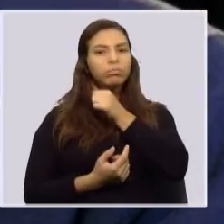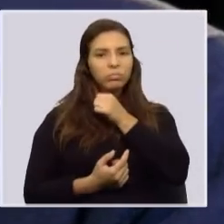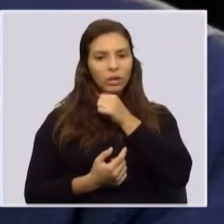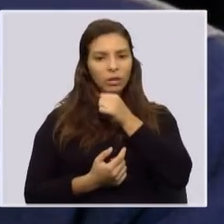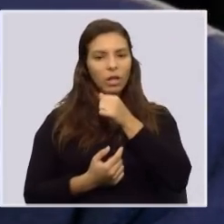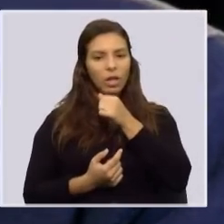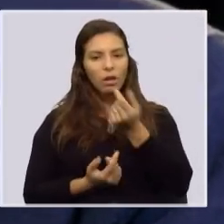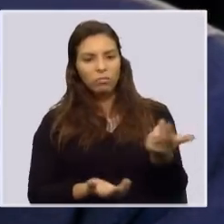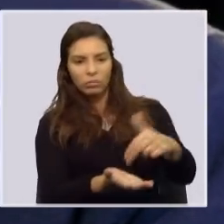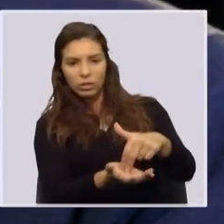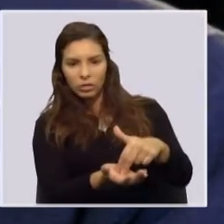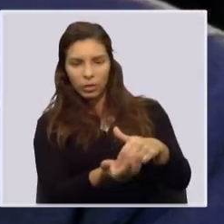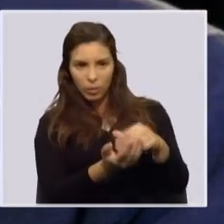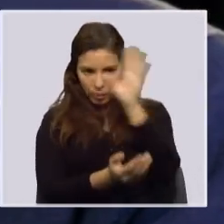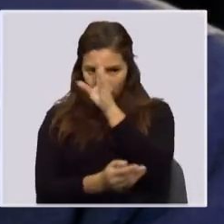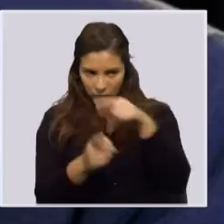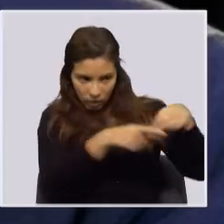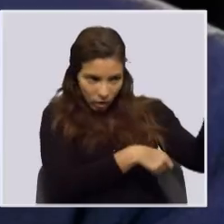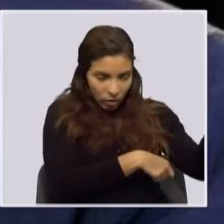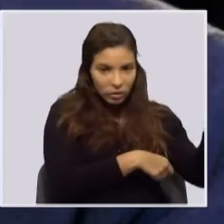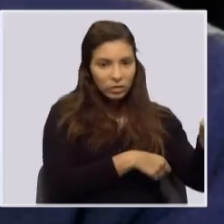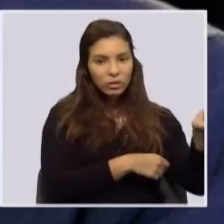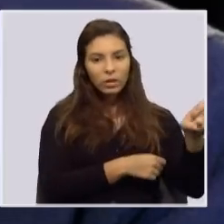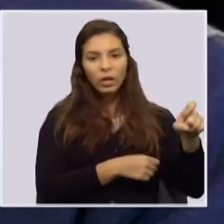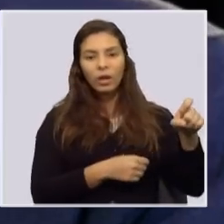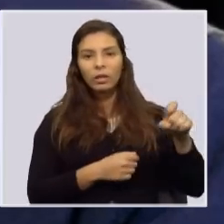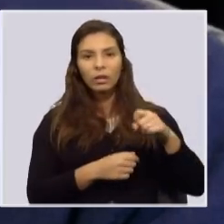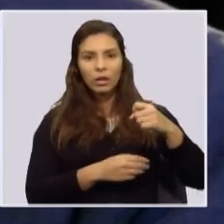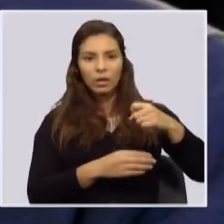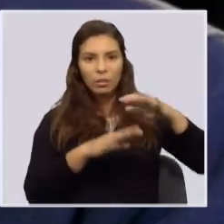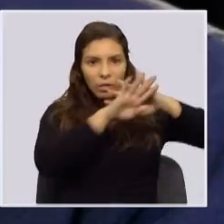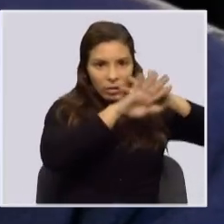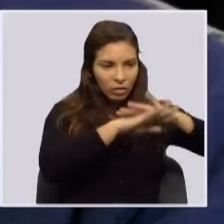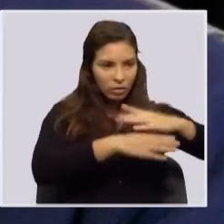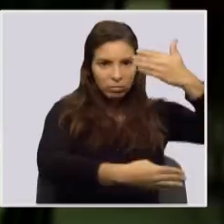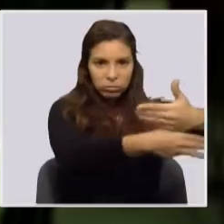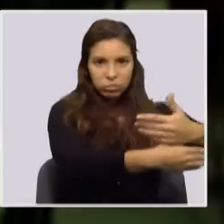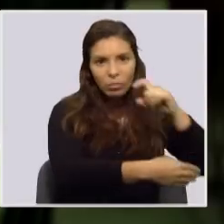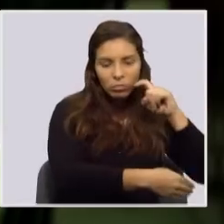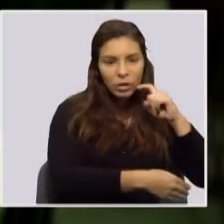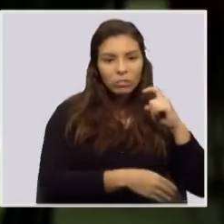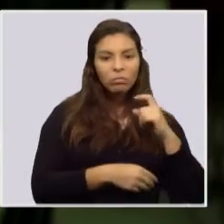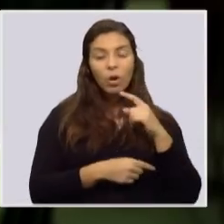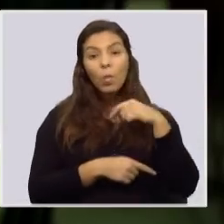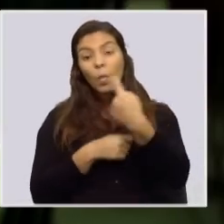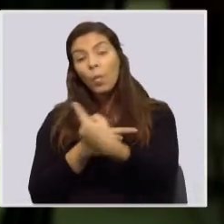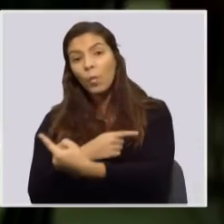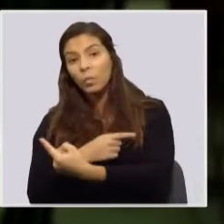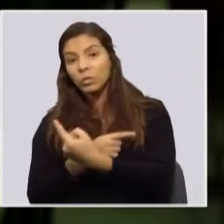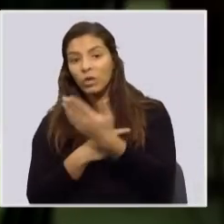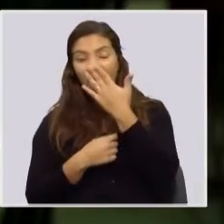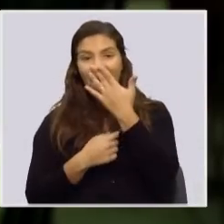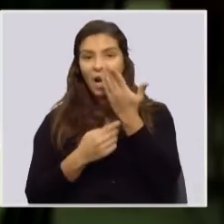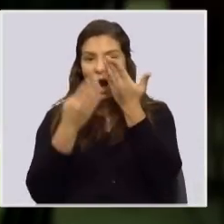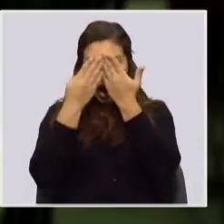dos fotojornalistas que conseguem também esquivar-se, seja à segurança, seja às barreiras. Depois também há outras portas que se vão